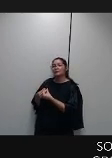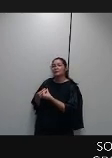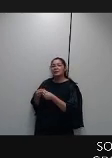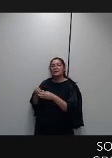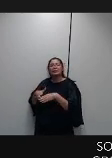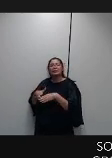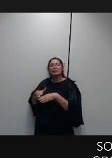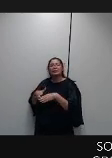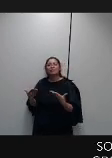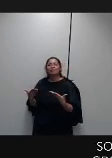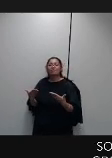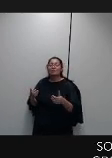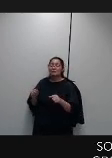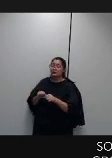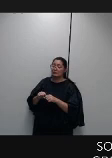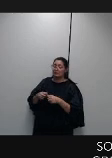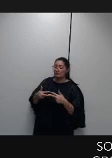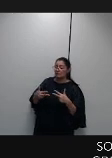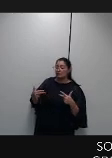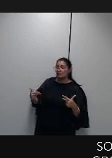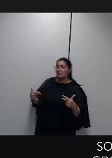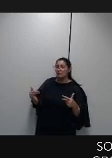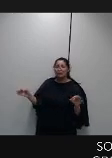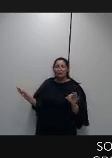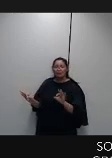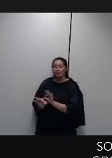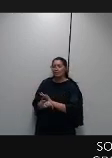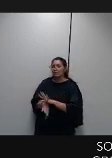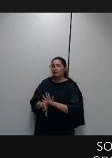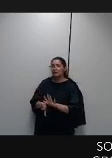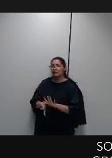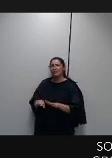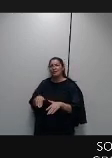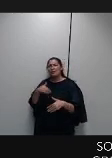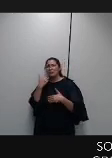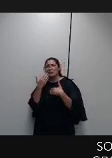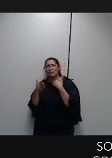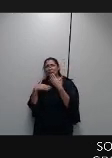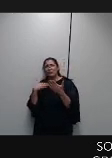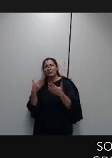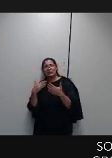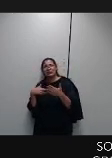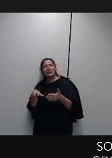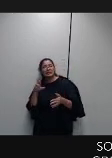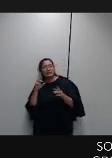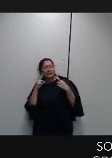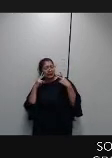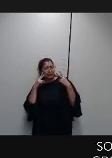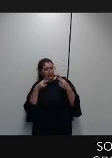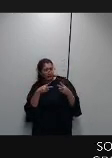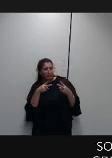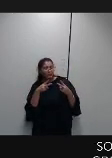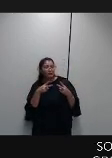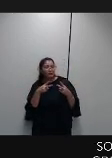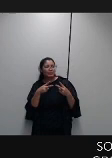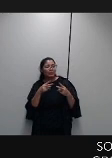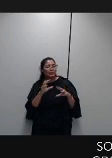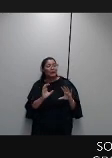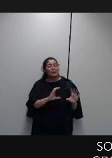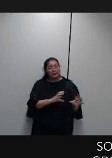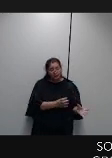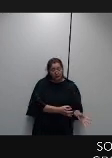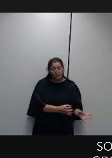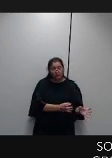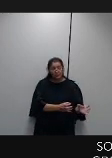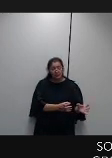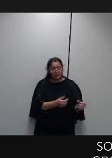no caso distintas algumas delas reconhecendo e o município tinha